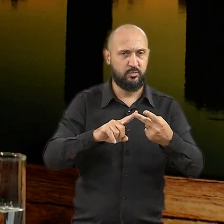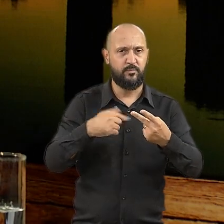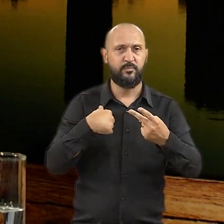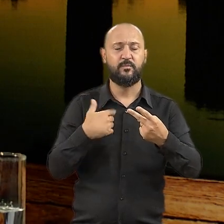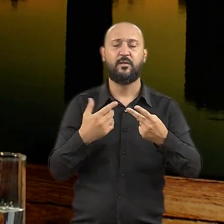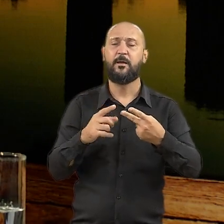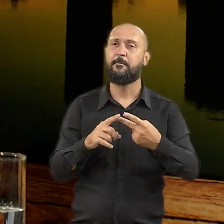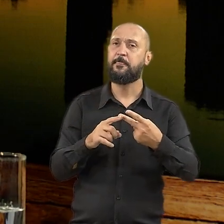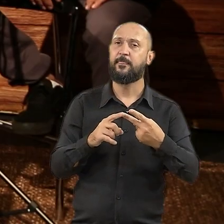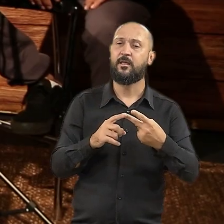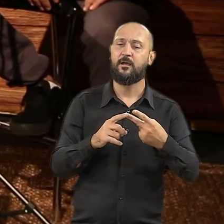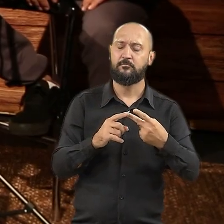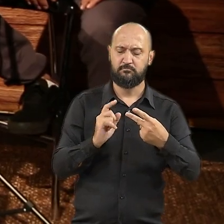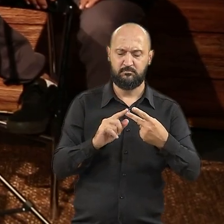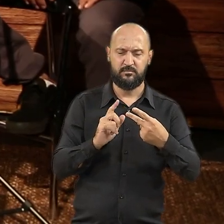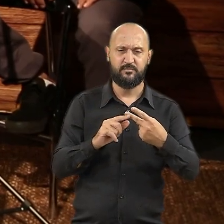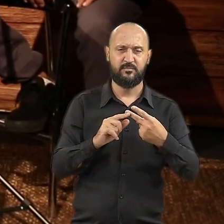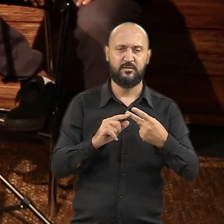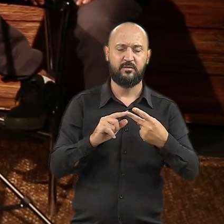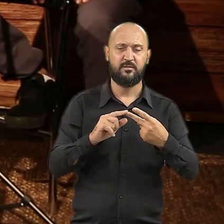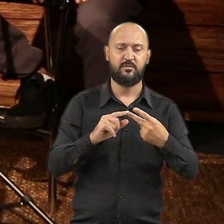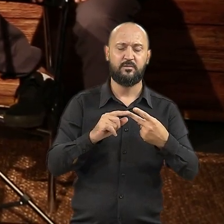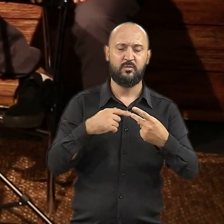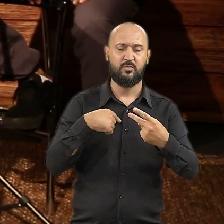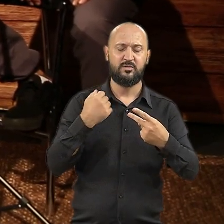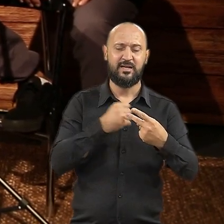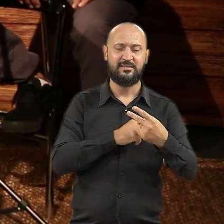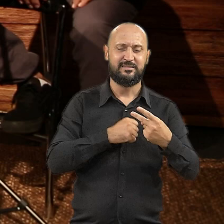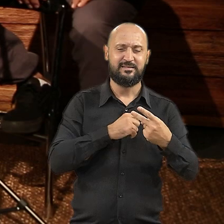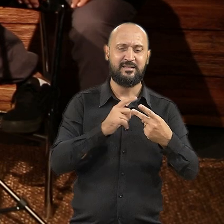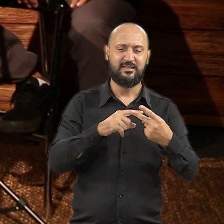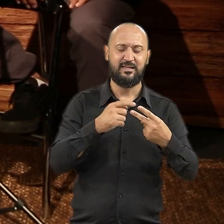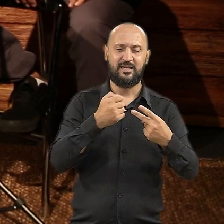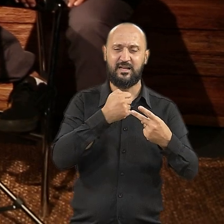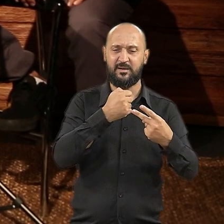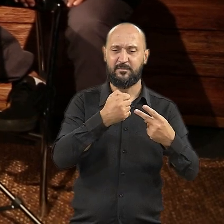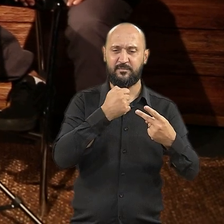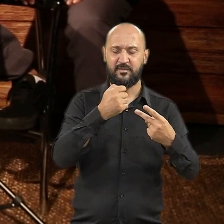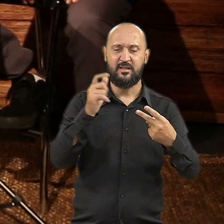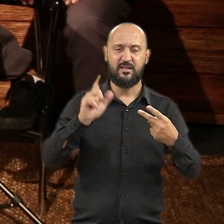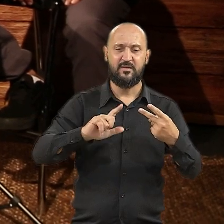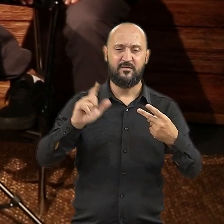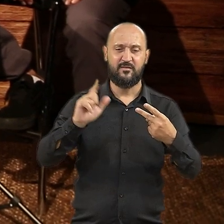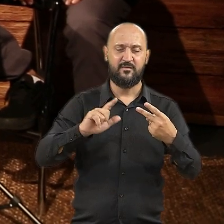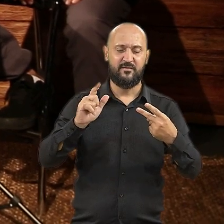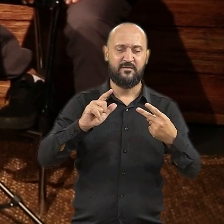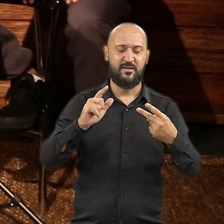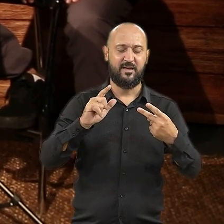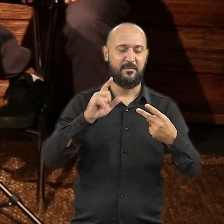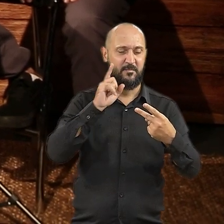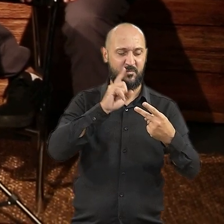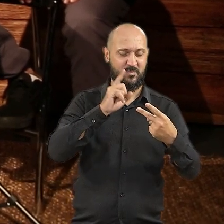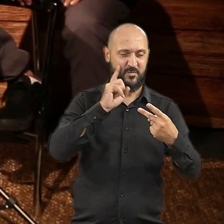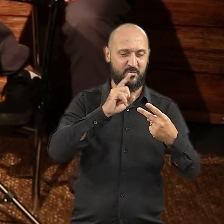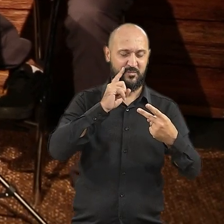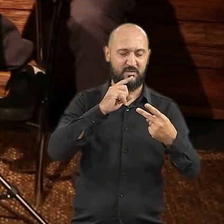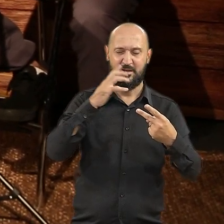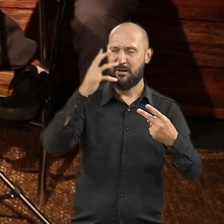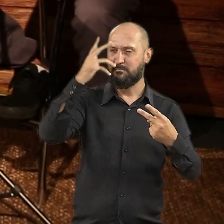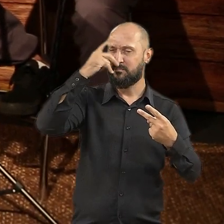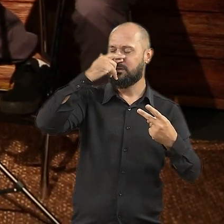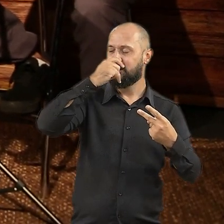Chuto fez com a gente, o já saudoso, aquele repórter da TV Morena também, que